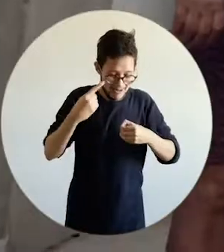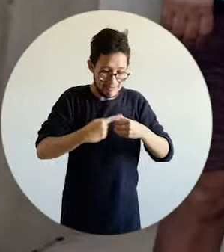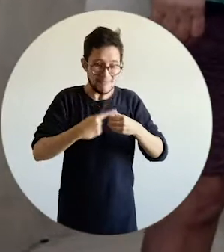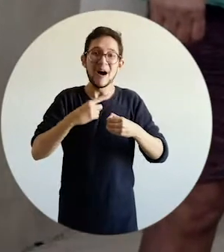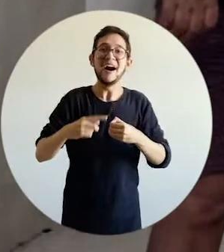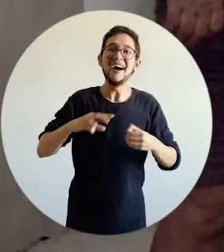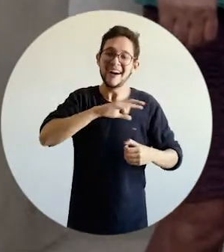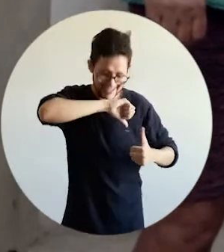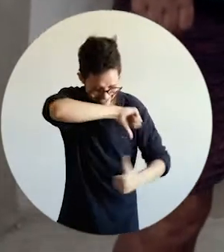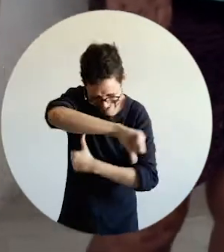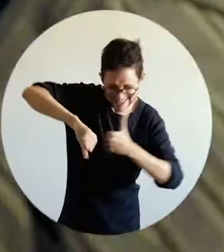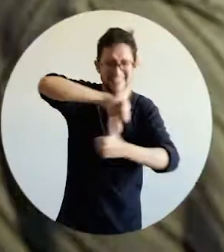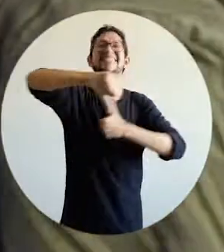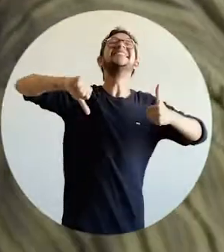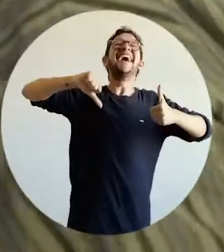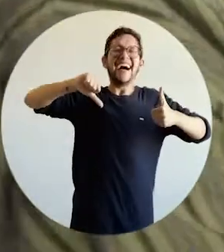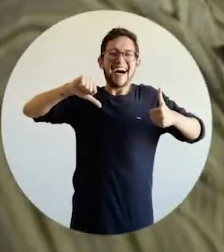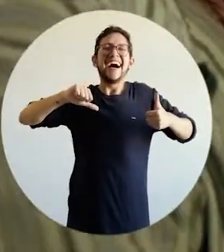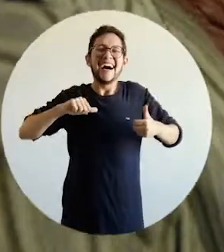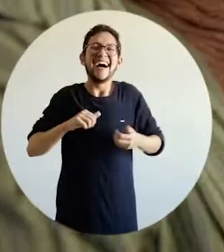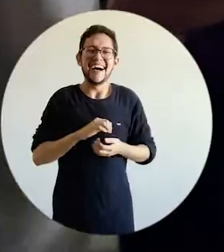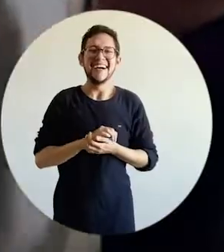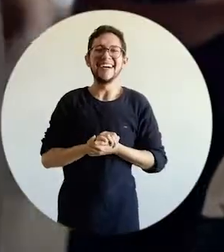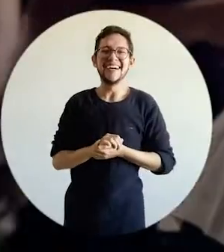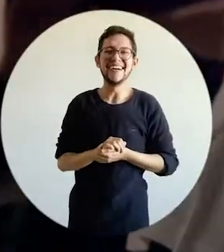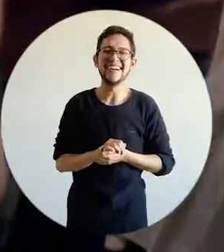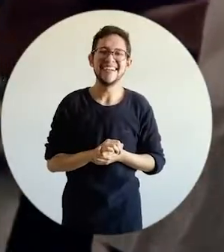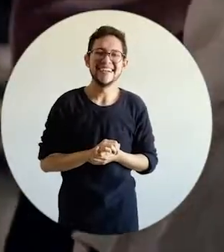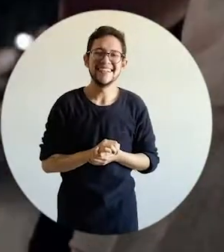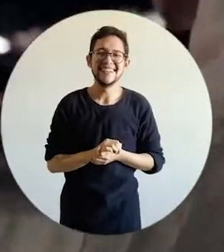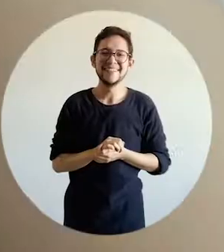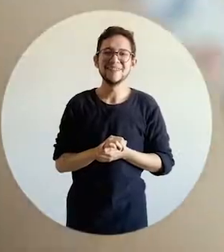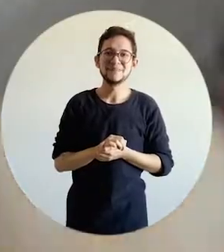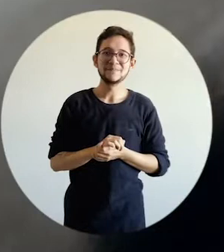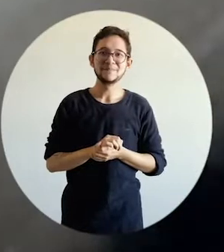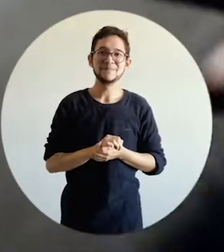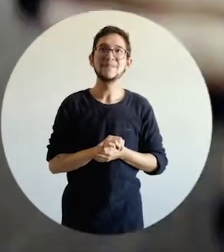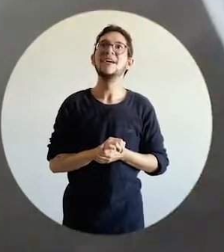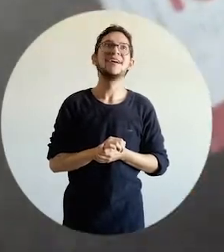coração da cidade vai servir dar